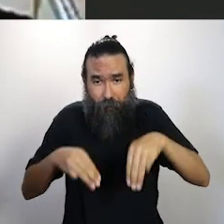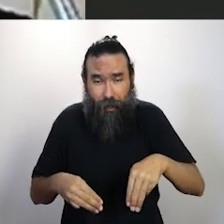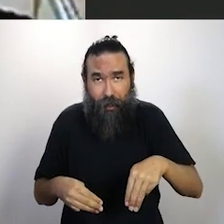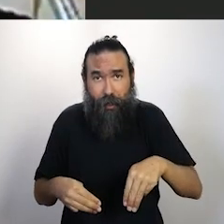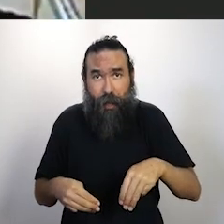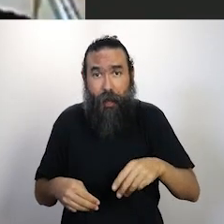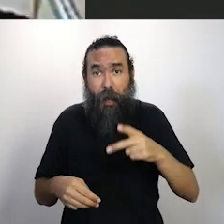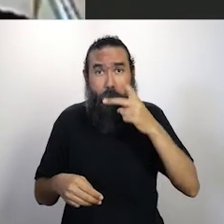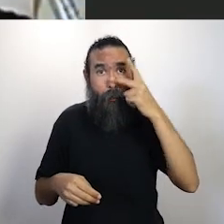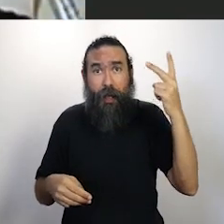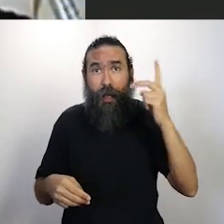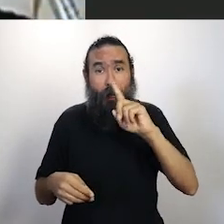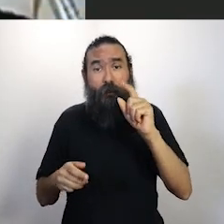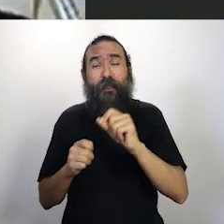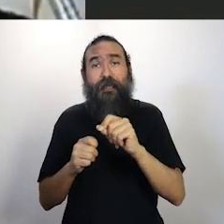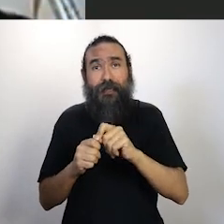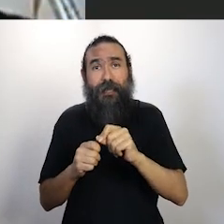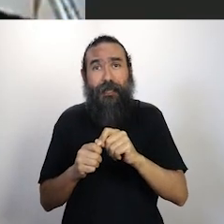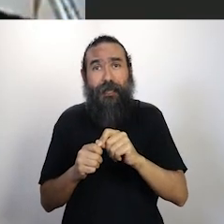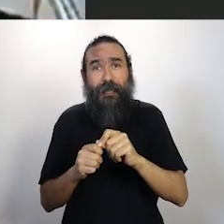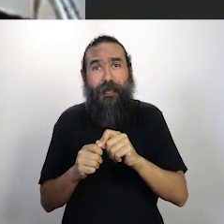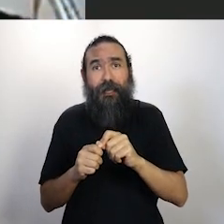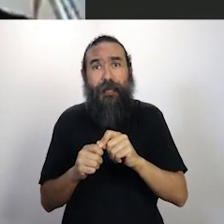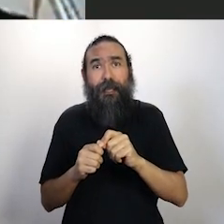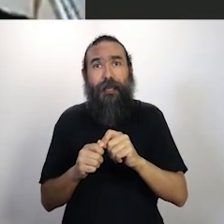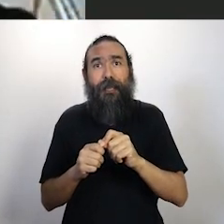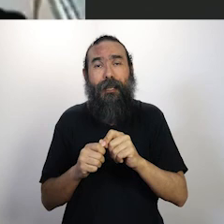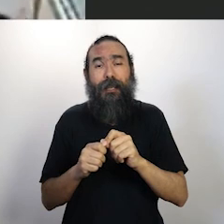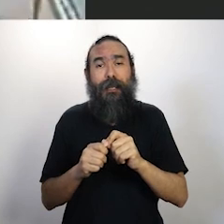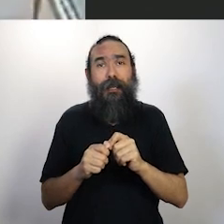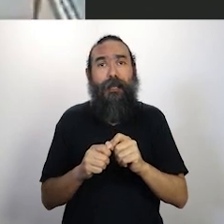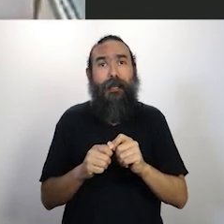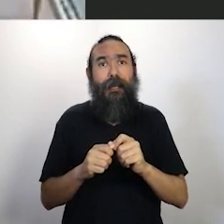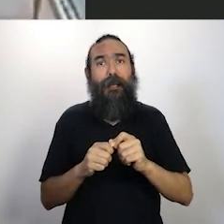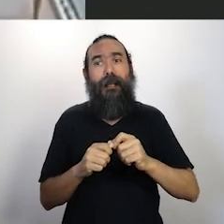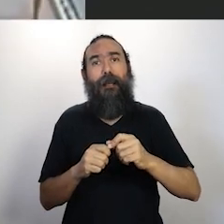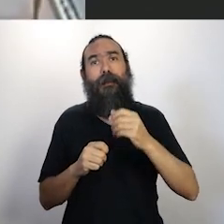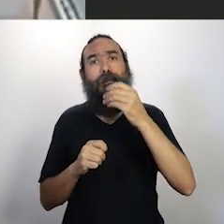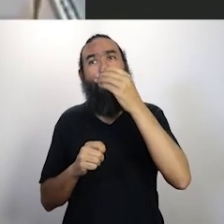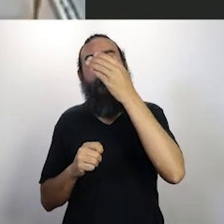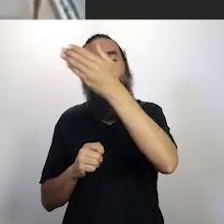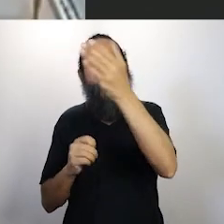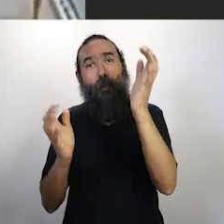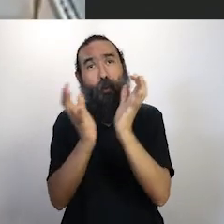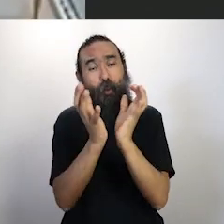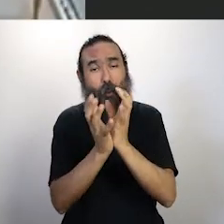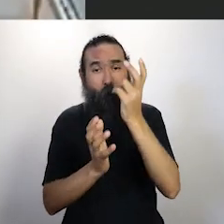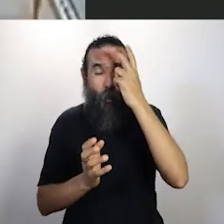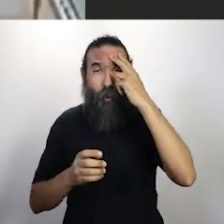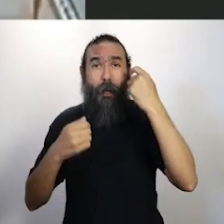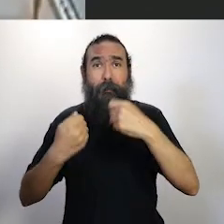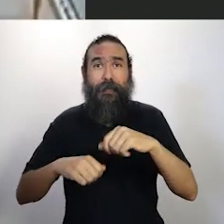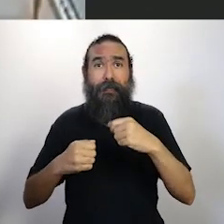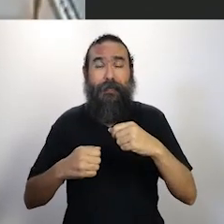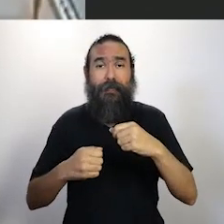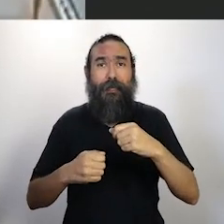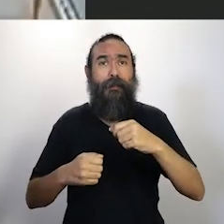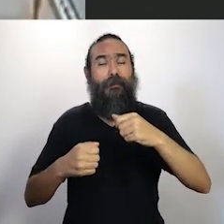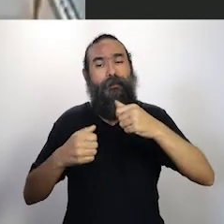posterior de inadimplência tirando eles da sua cidadania de participar de outros editais de outras chamadas